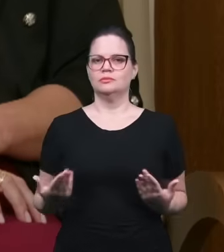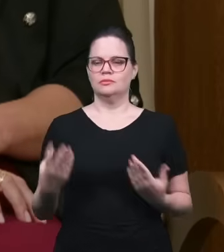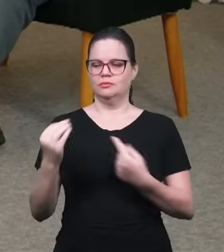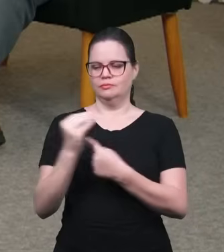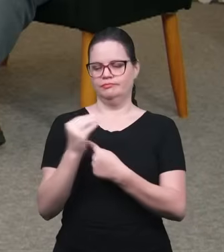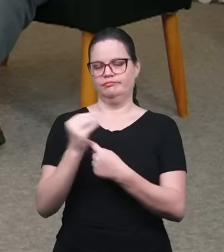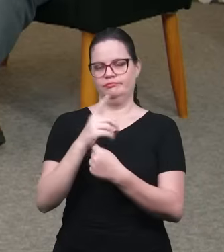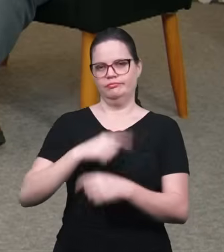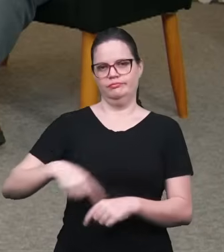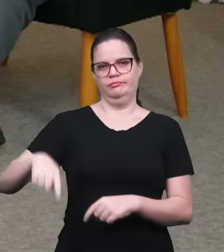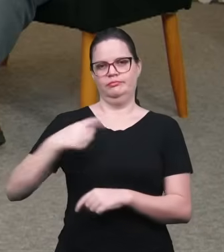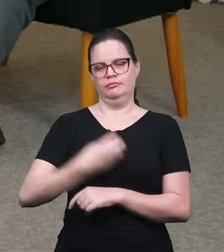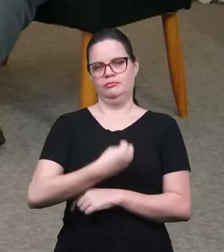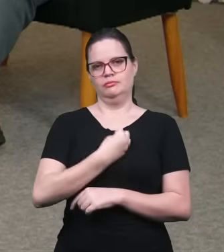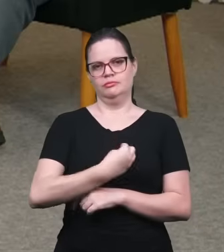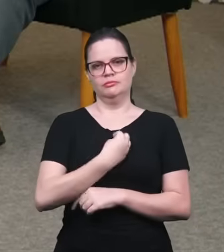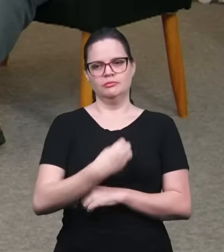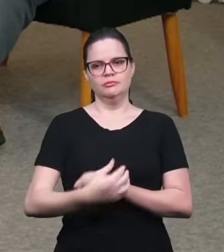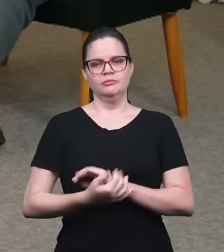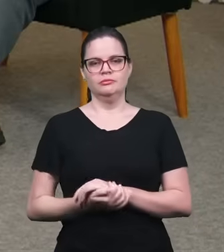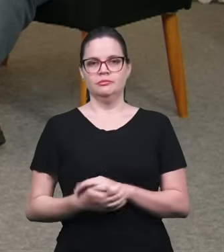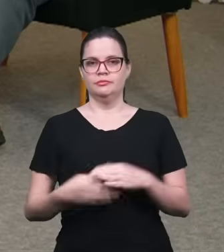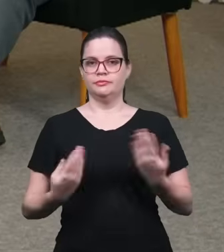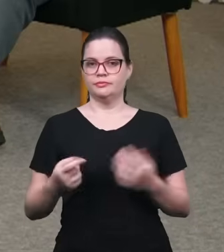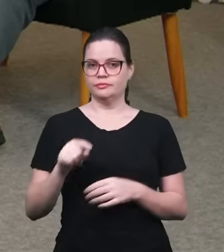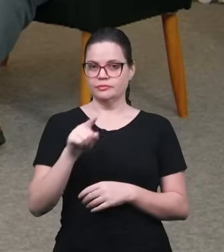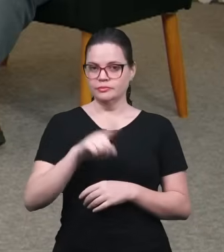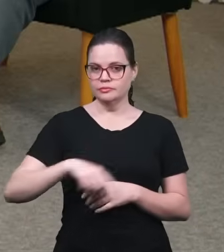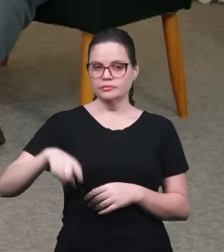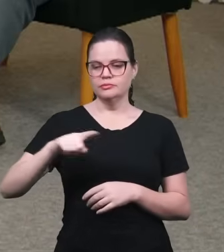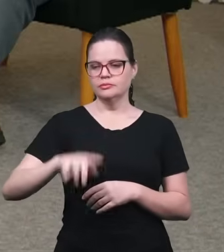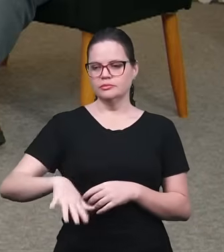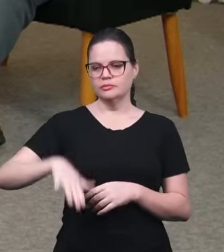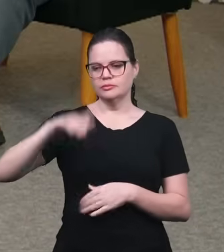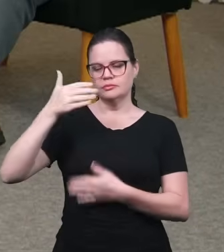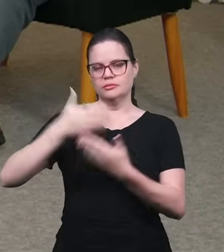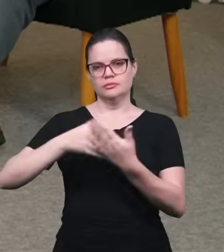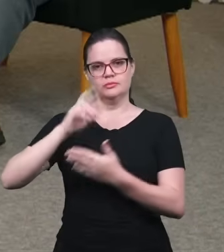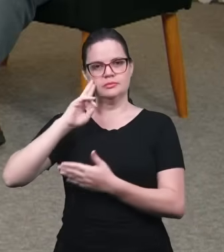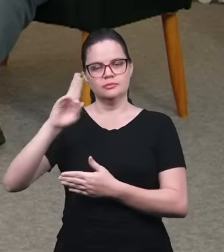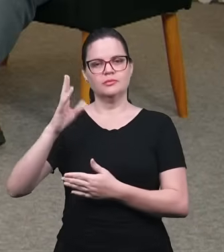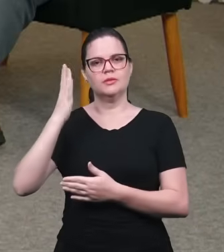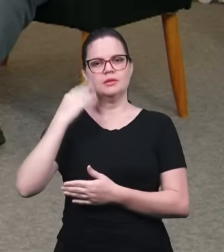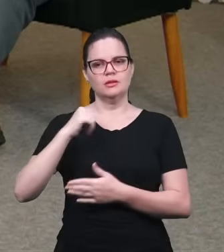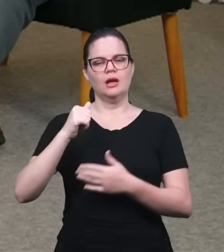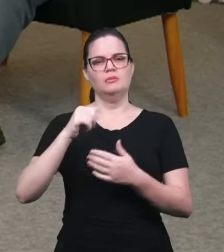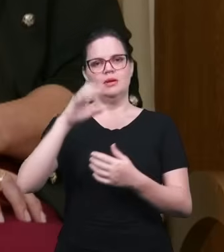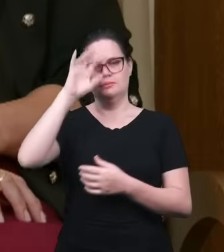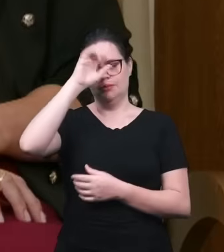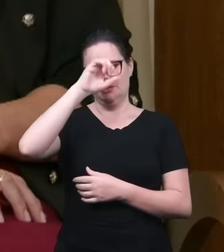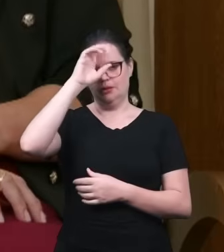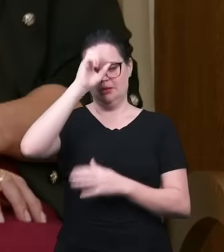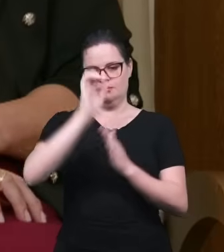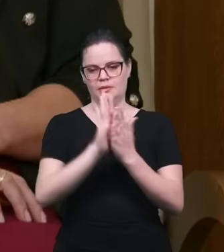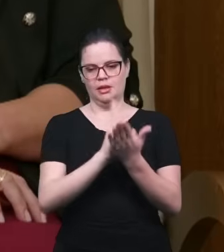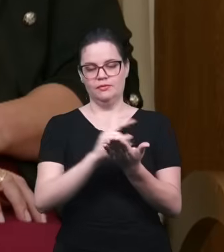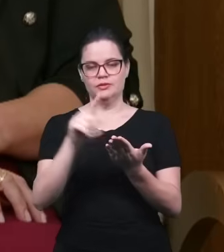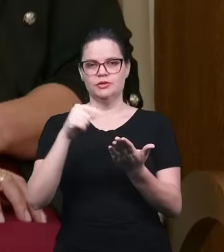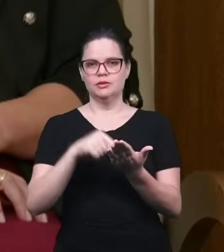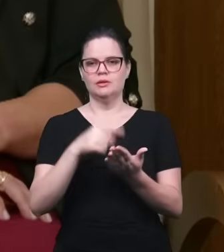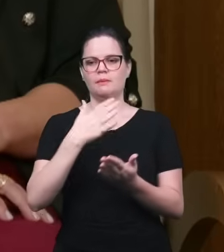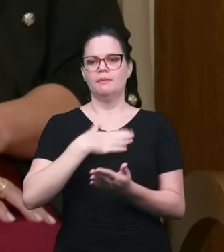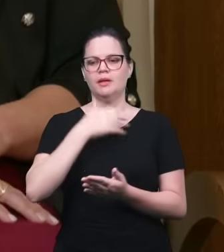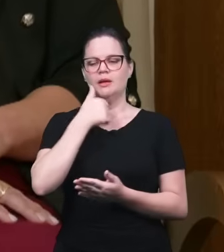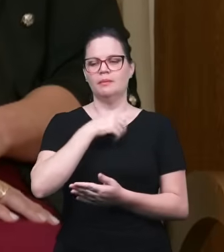né? Então, quando você cresce na presença do Senhor, você é instruído na palavra, né? Igual minha mãe sempre me ensinou